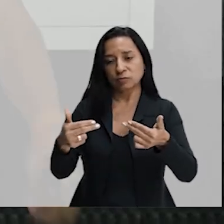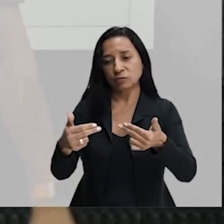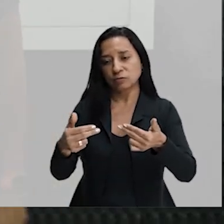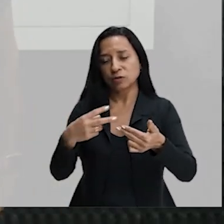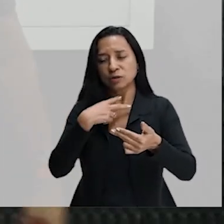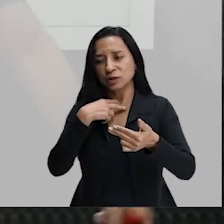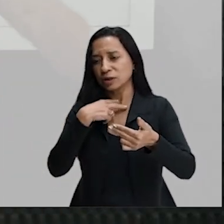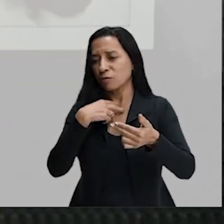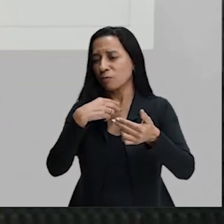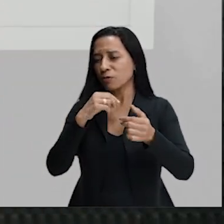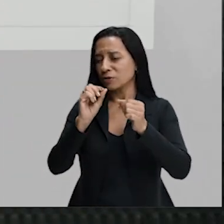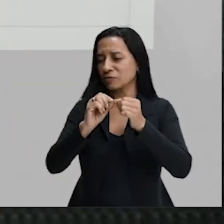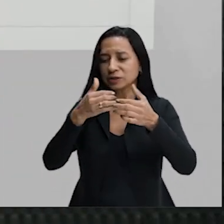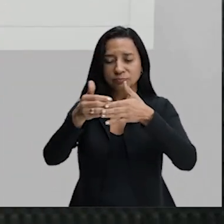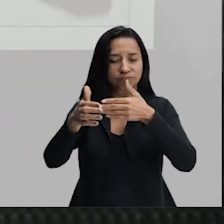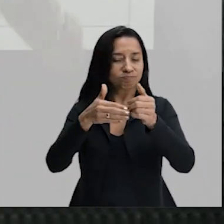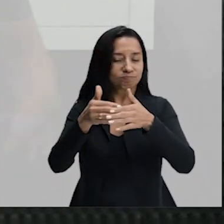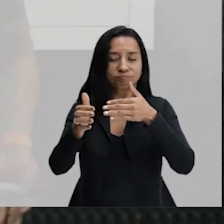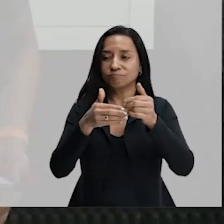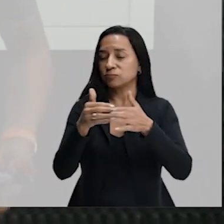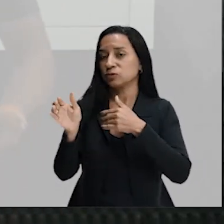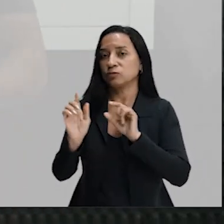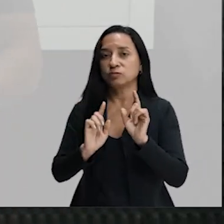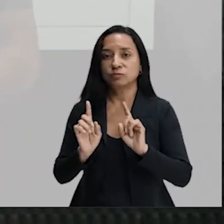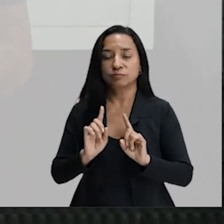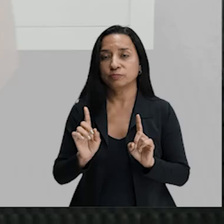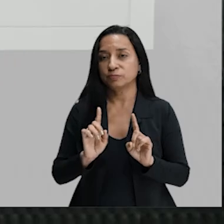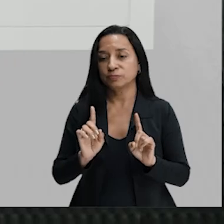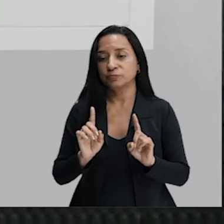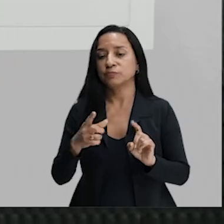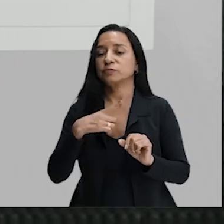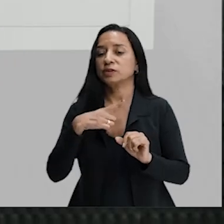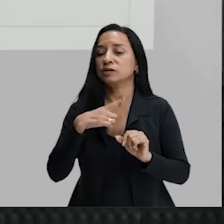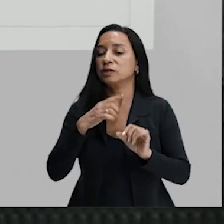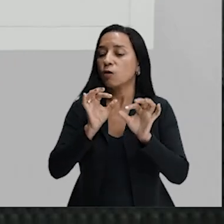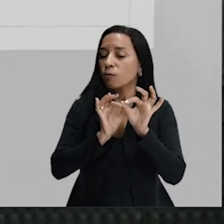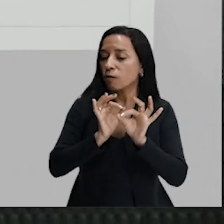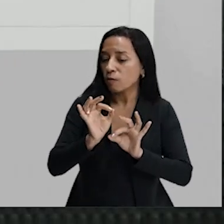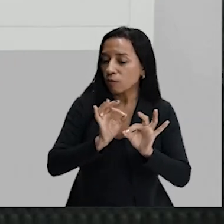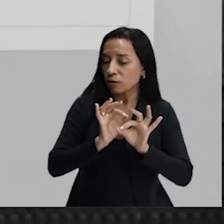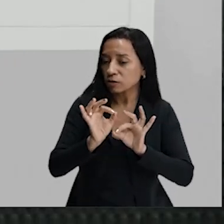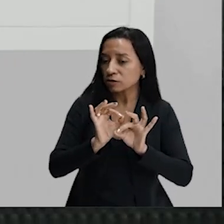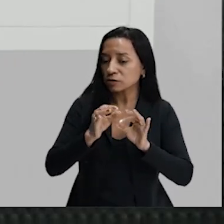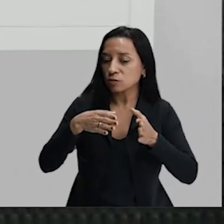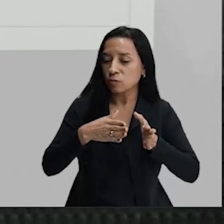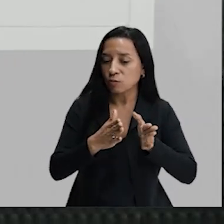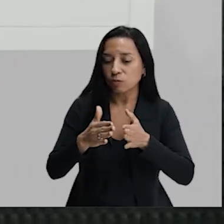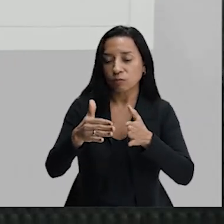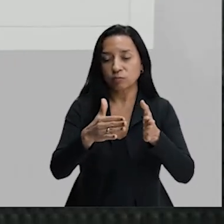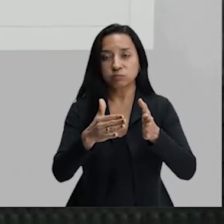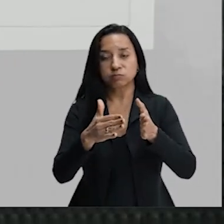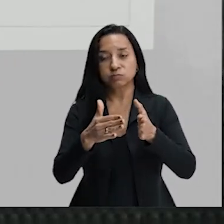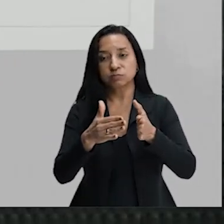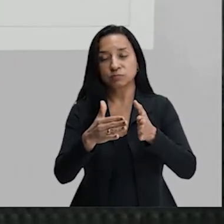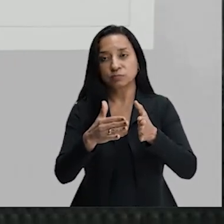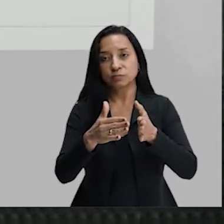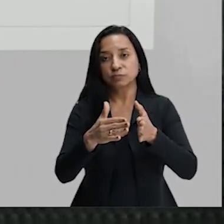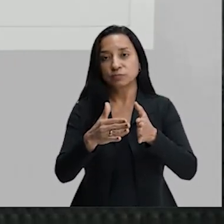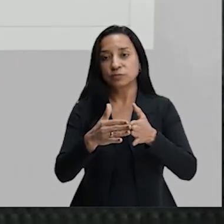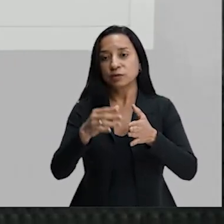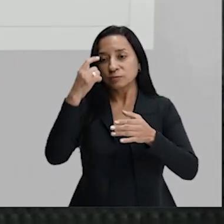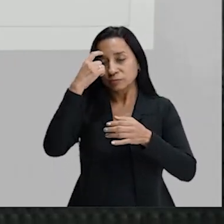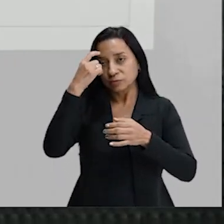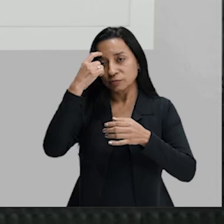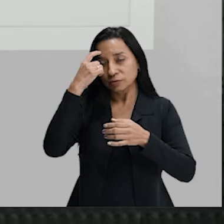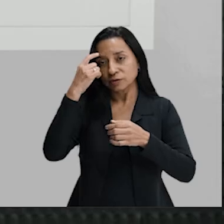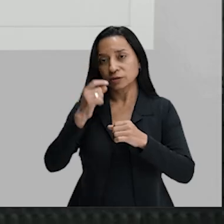fazer de qualquer jeito, eu não posso construir da maneira que eu quero. Existe uma formatação, existe um caminho a ser seguido para esta